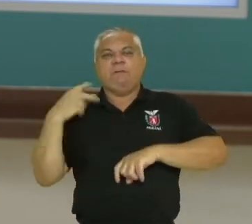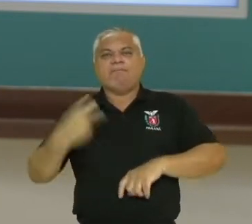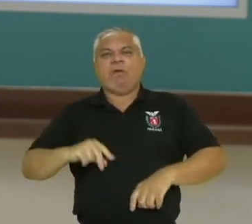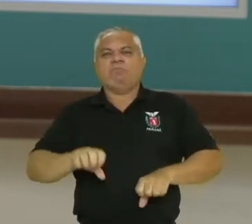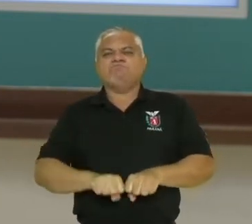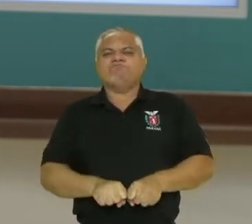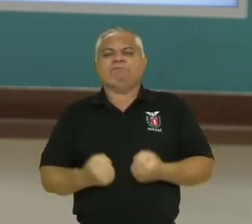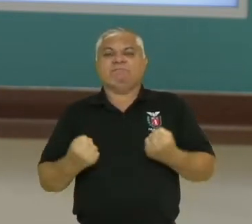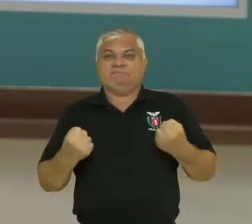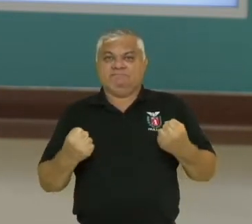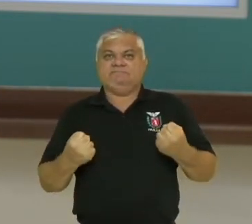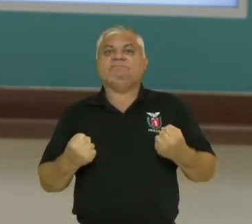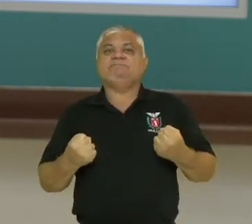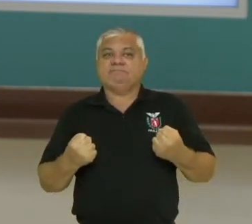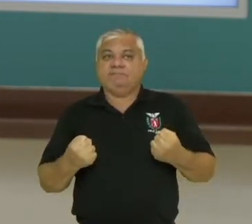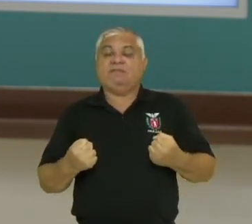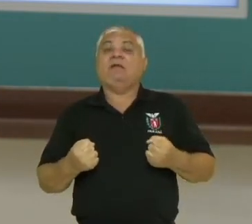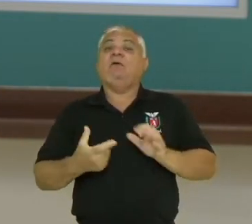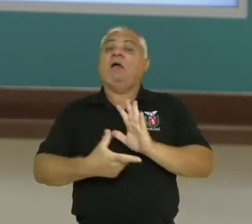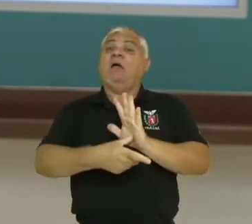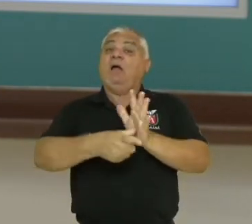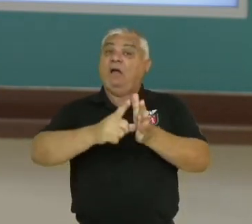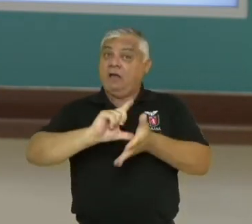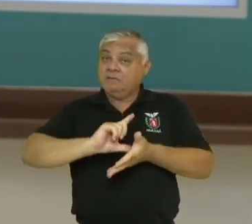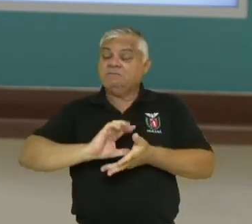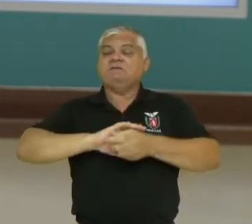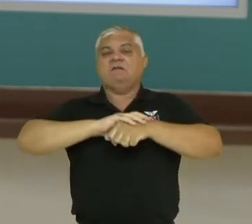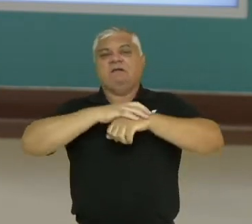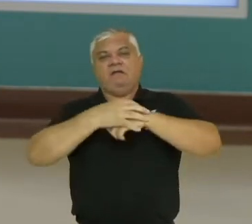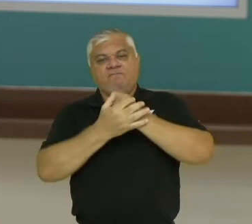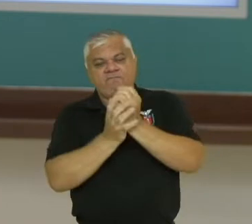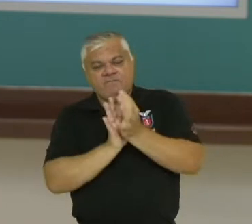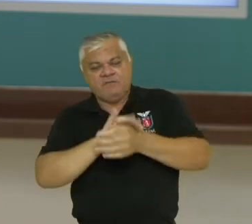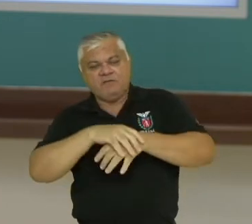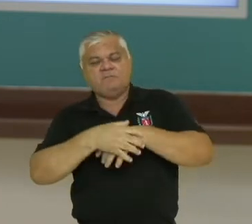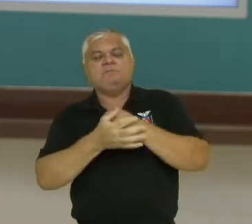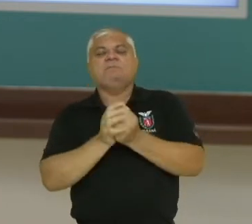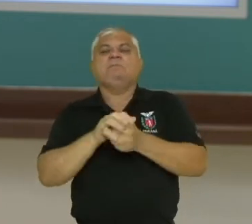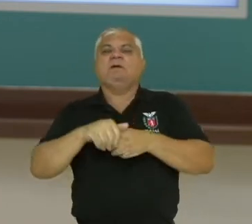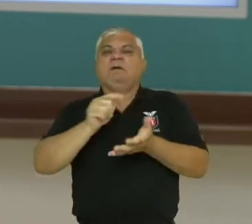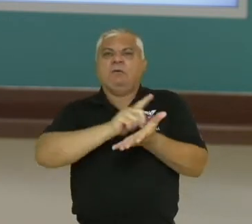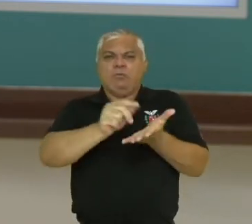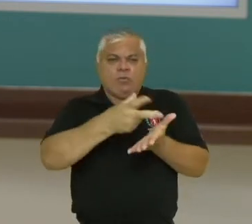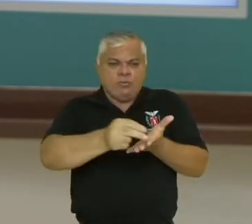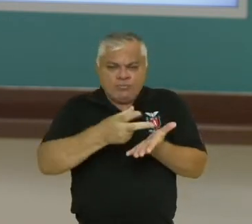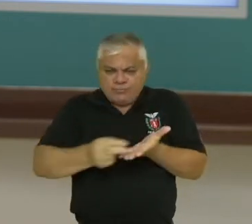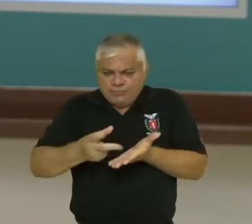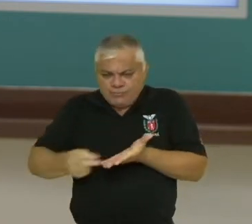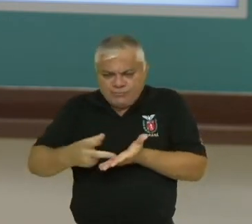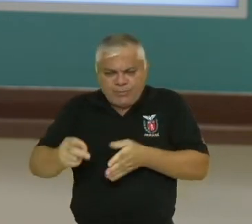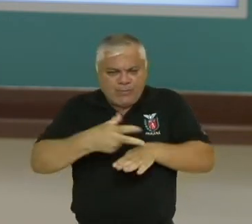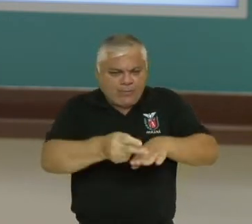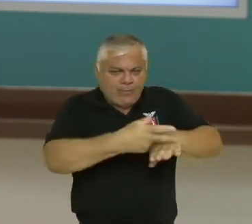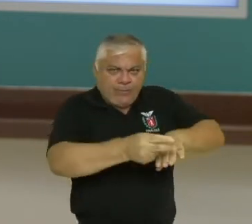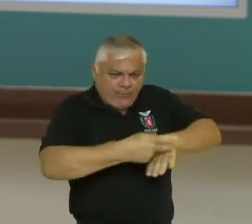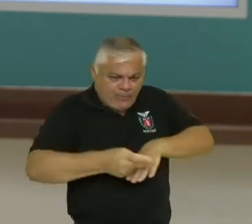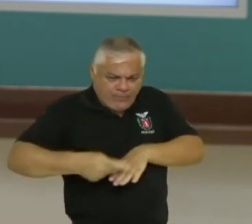essa substância, que tal eu lavar a mão onde eu possa eliminar, eu